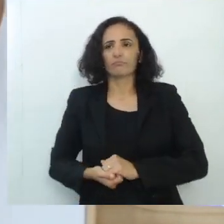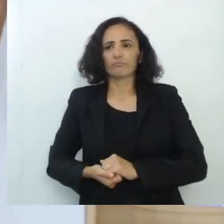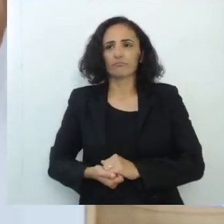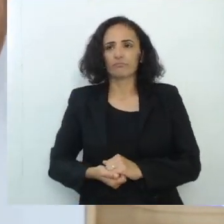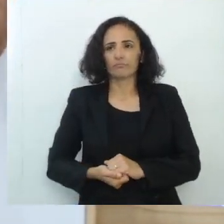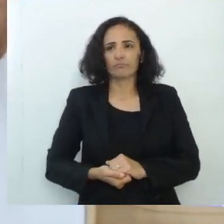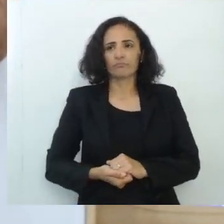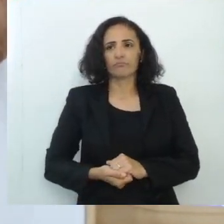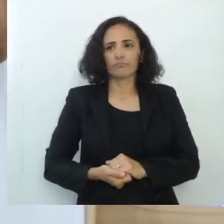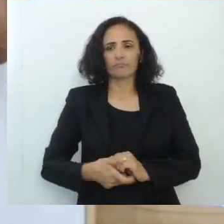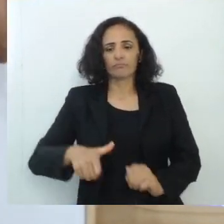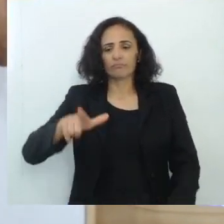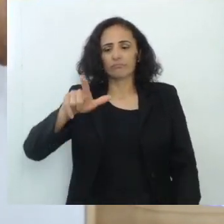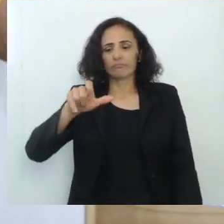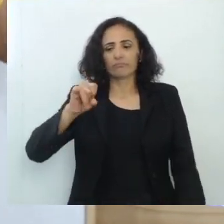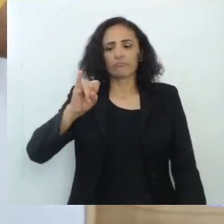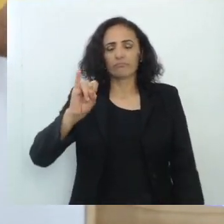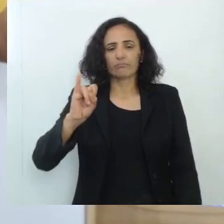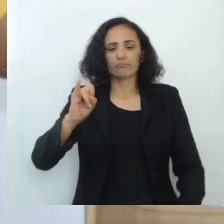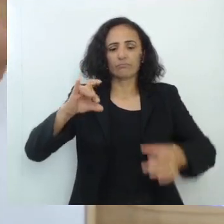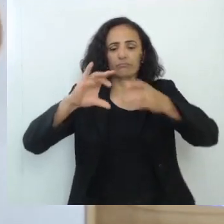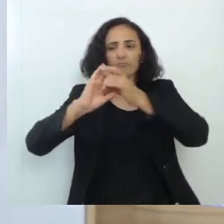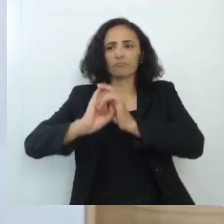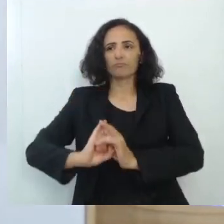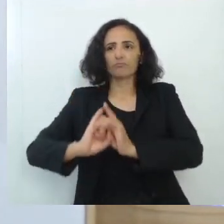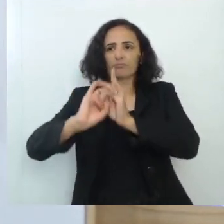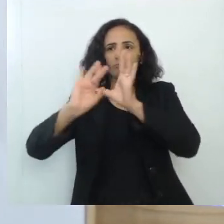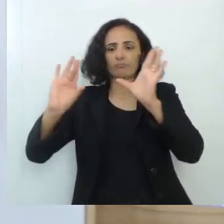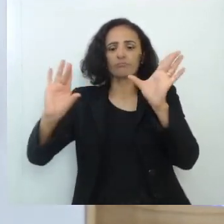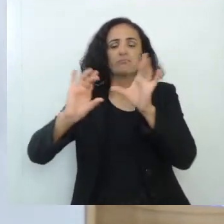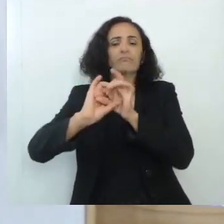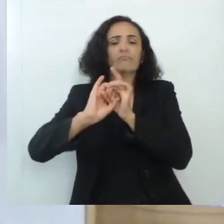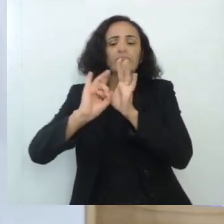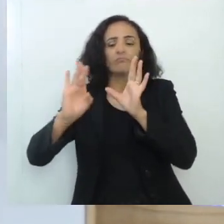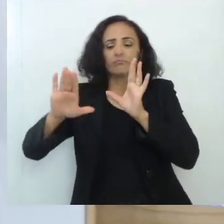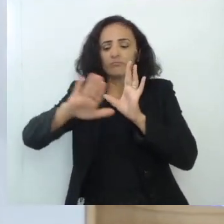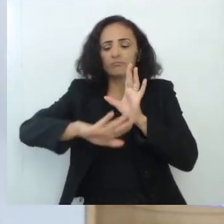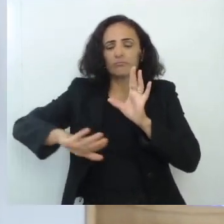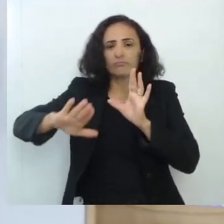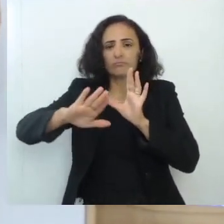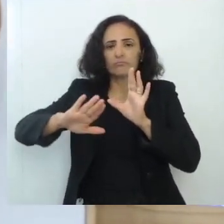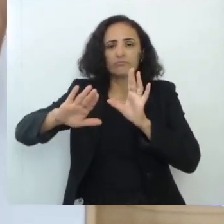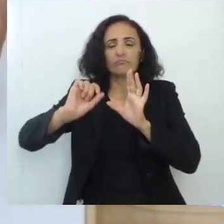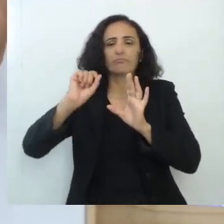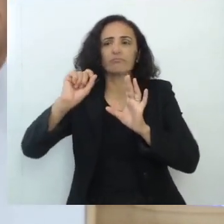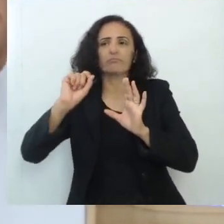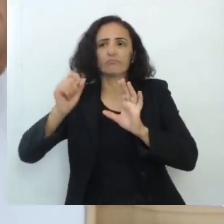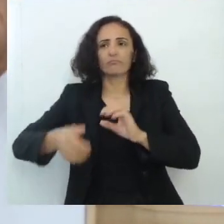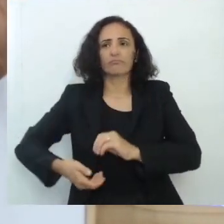liberação. Ó, é aqui que você vai ter liberação de